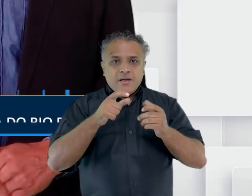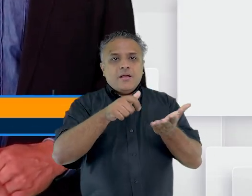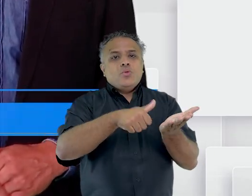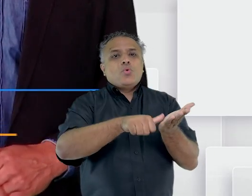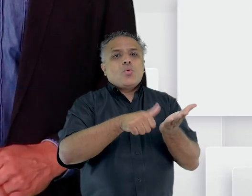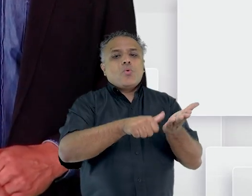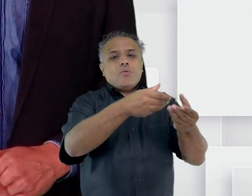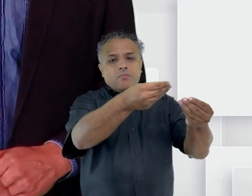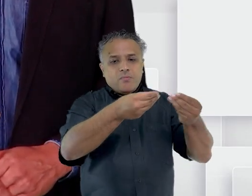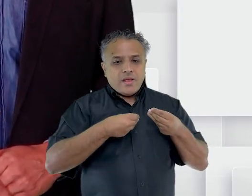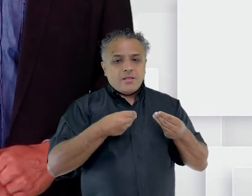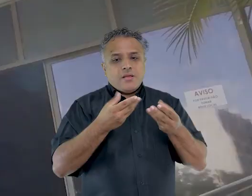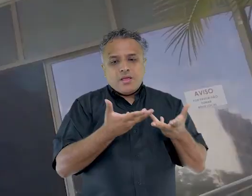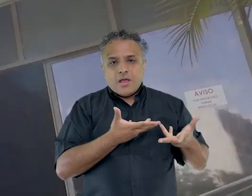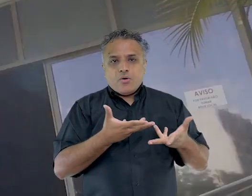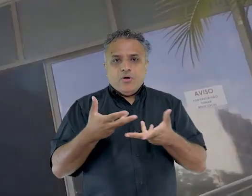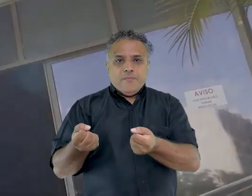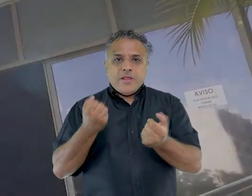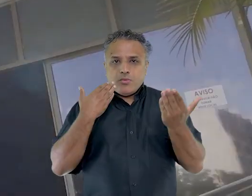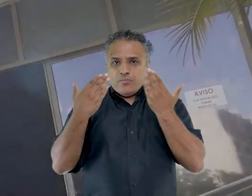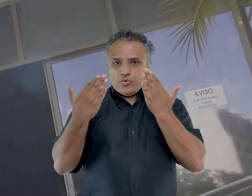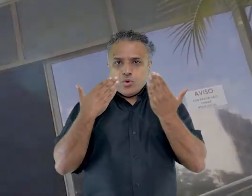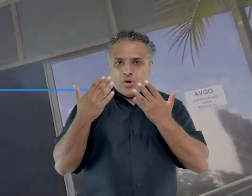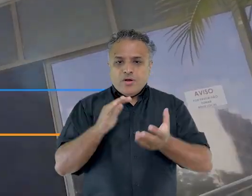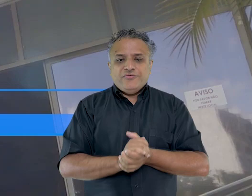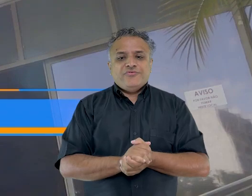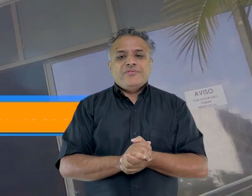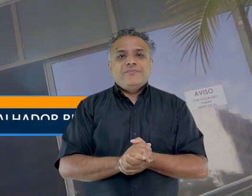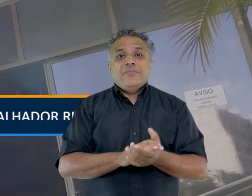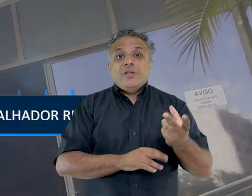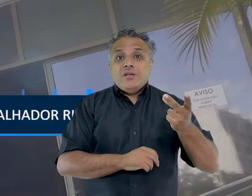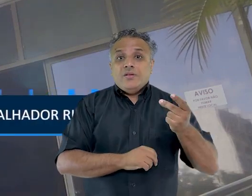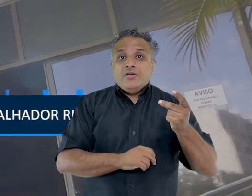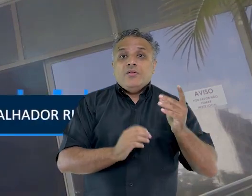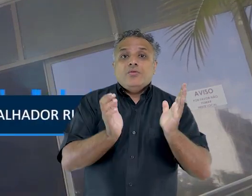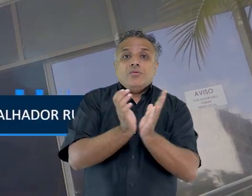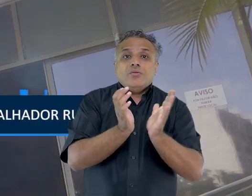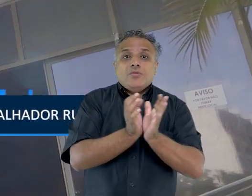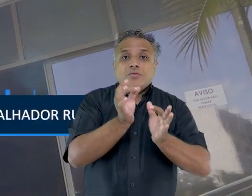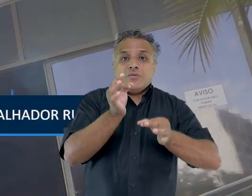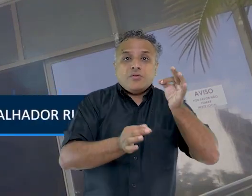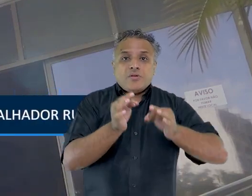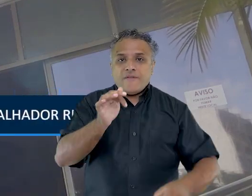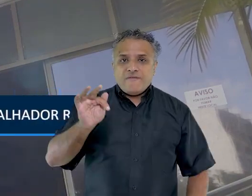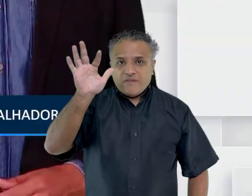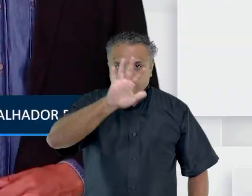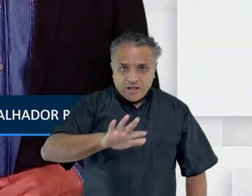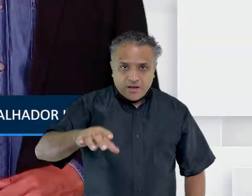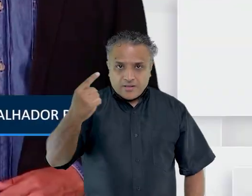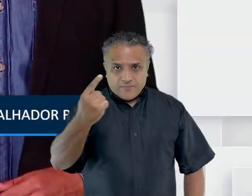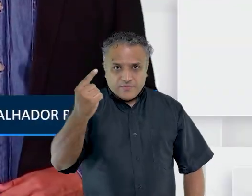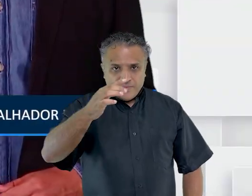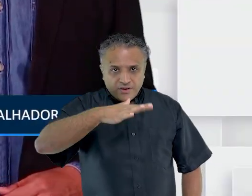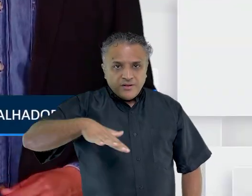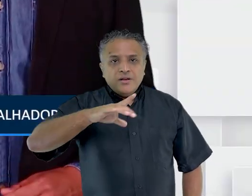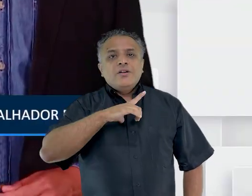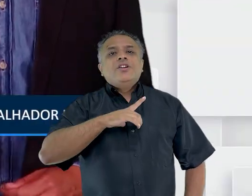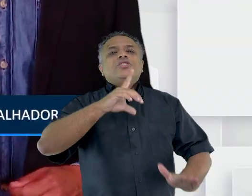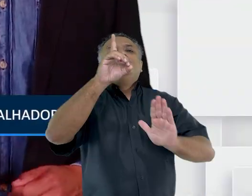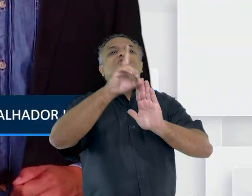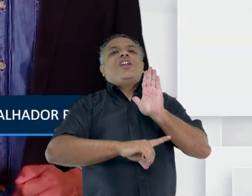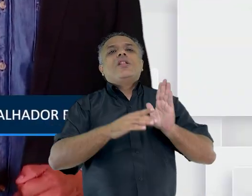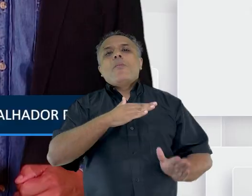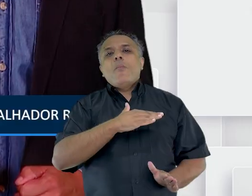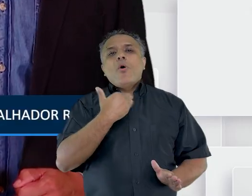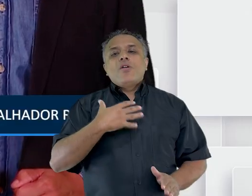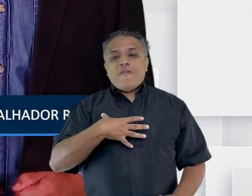e acolhimento psicológico. E a 2ª turma do Tribunal Regional Federal da Primeira Região garantiu o direito à pensão por morte ao filho